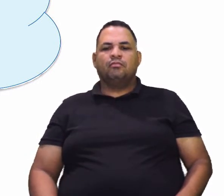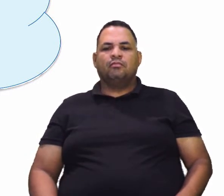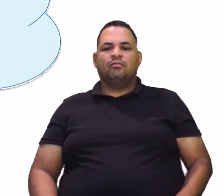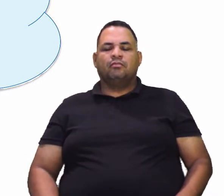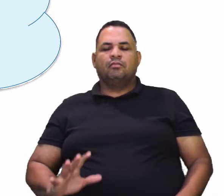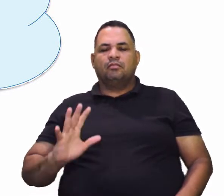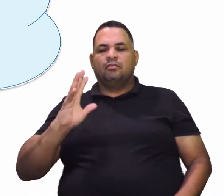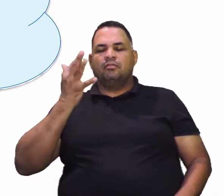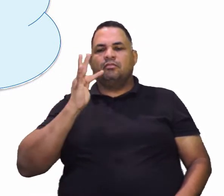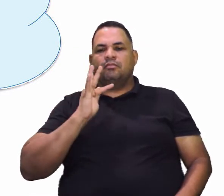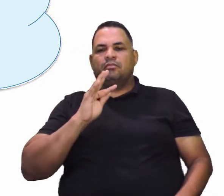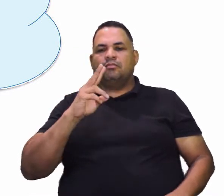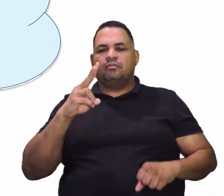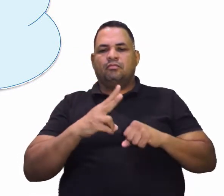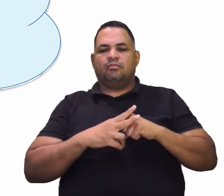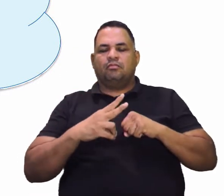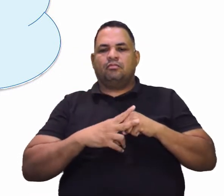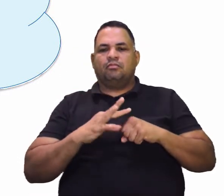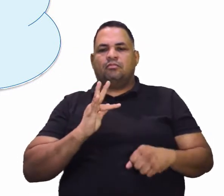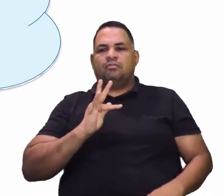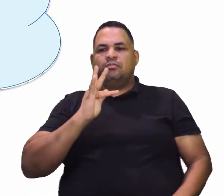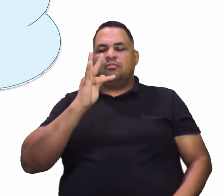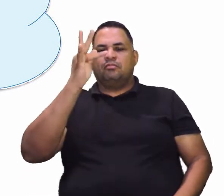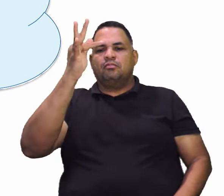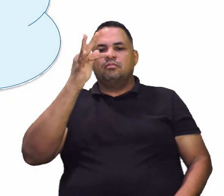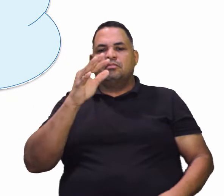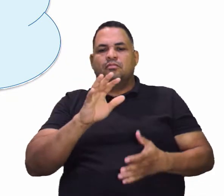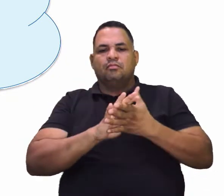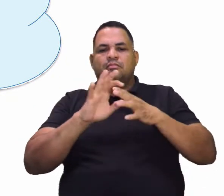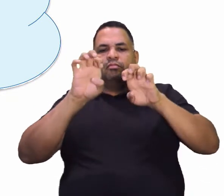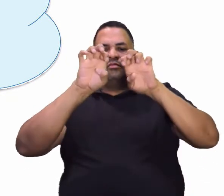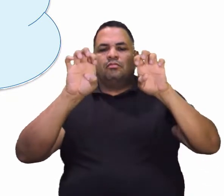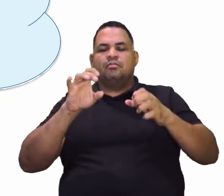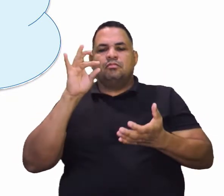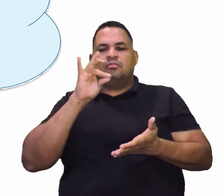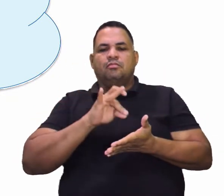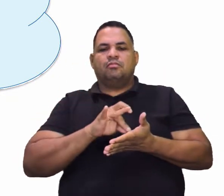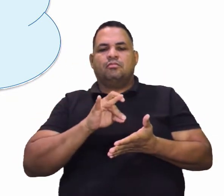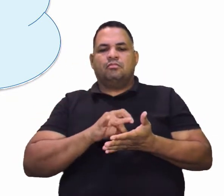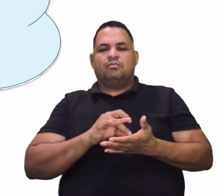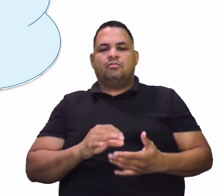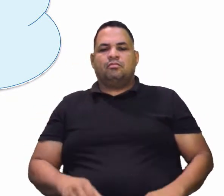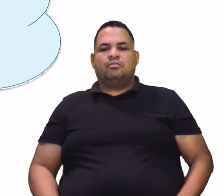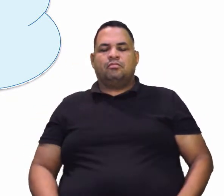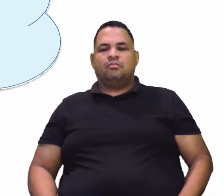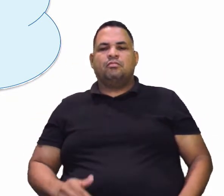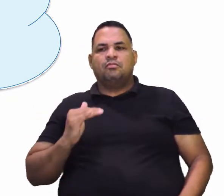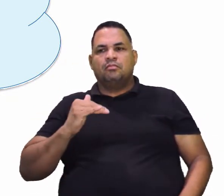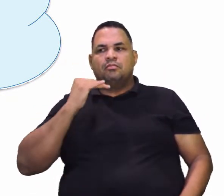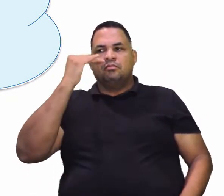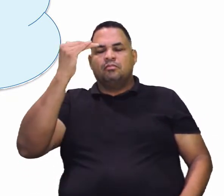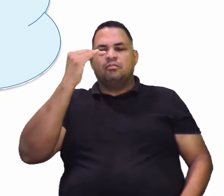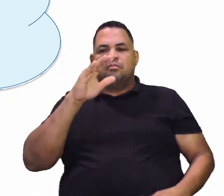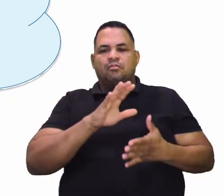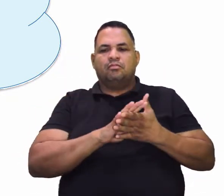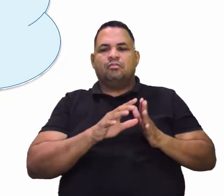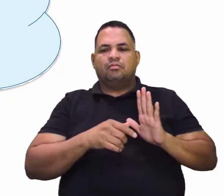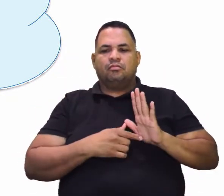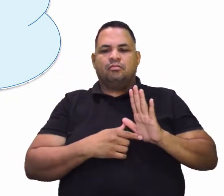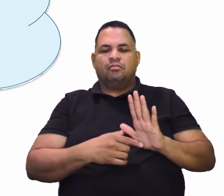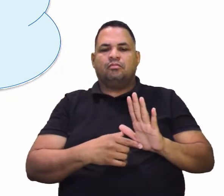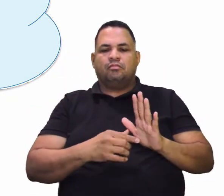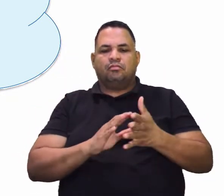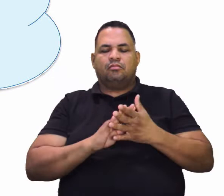tempos verbais no futuro, dessas duas estruturas, elas, na verdade, vai além disso. Aqui eu trouxe algumas informações